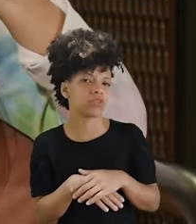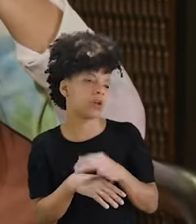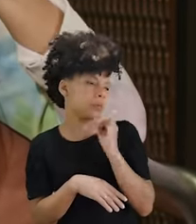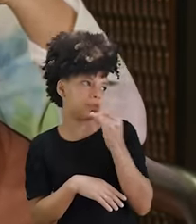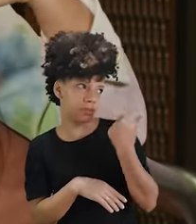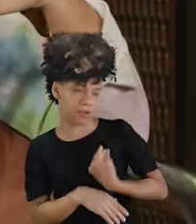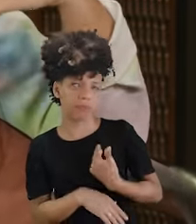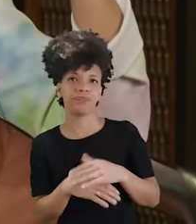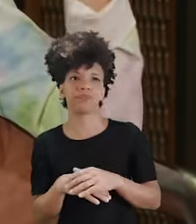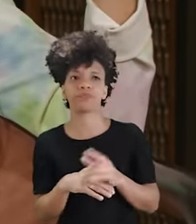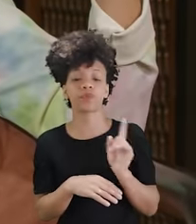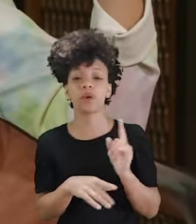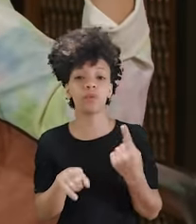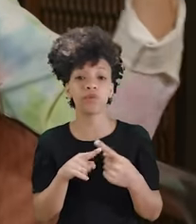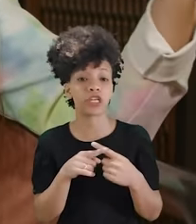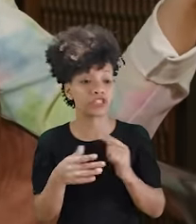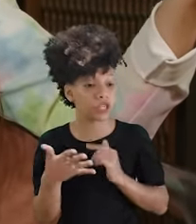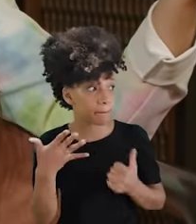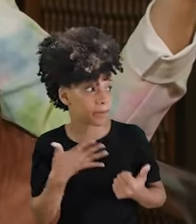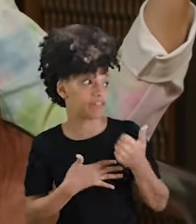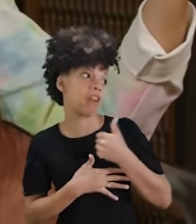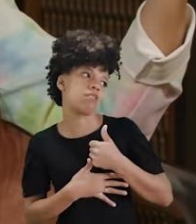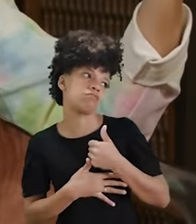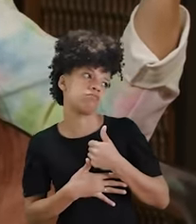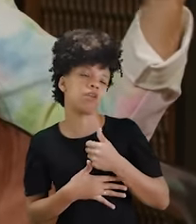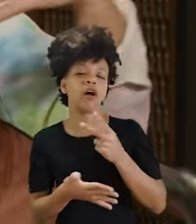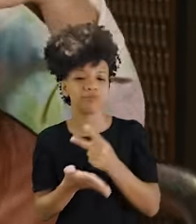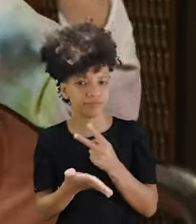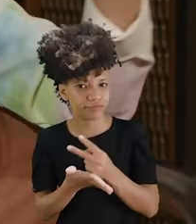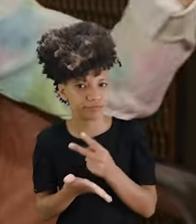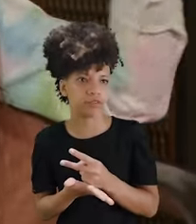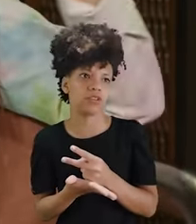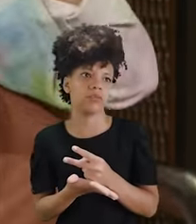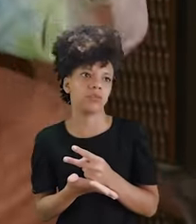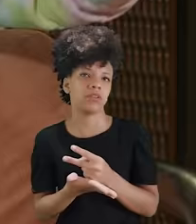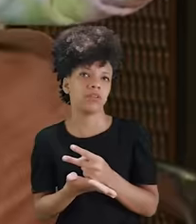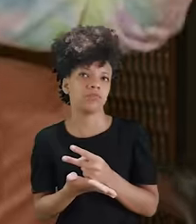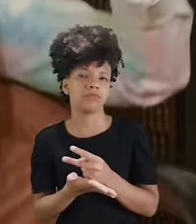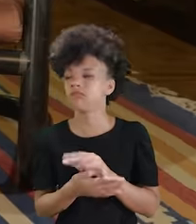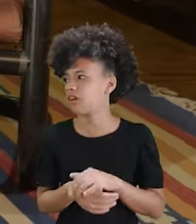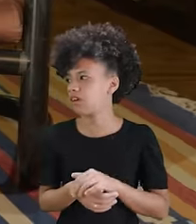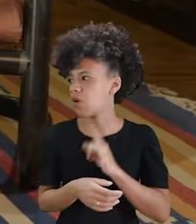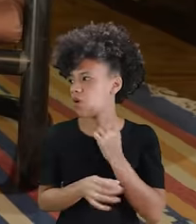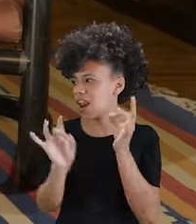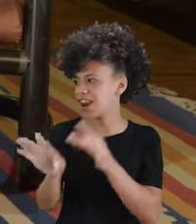você vê eu por exemplo não é porque eu tinha privilégios né Eu sempre fui